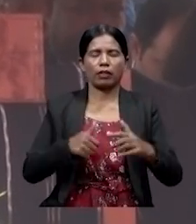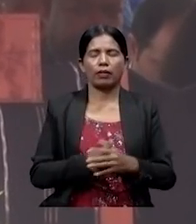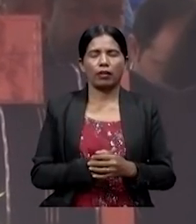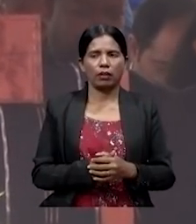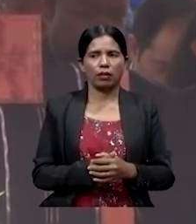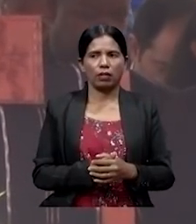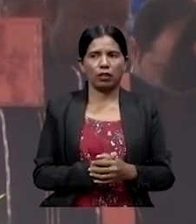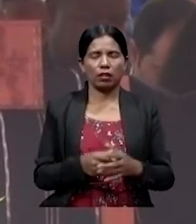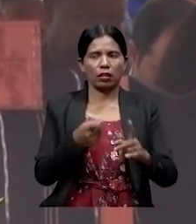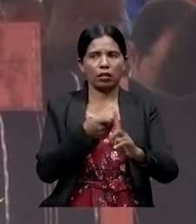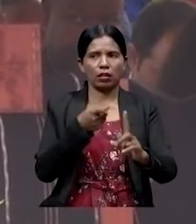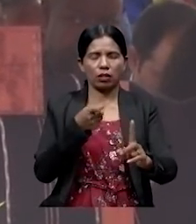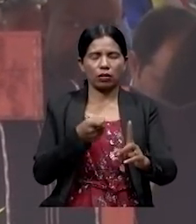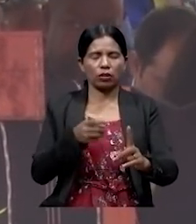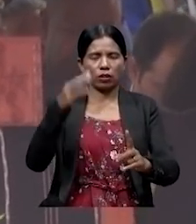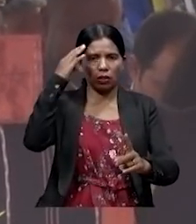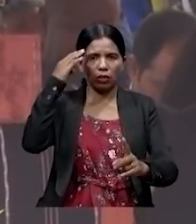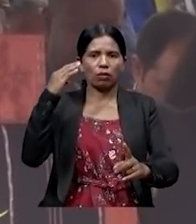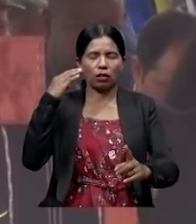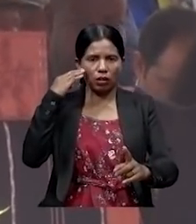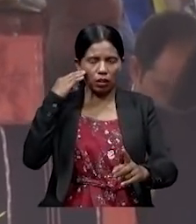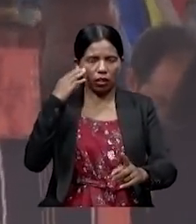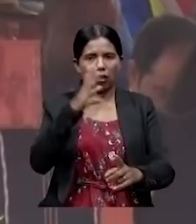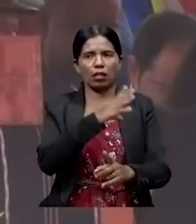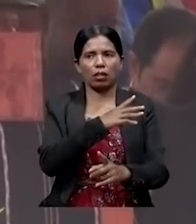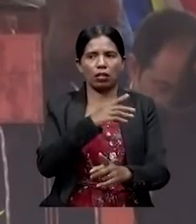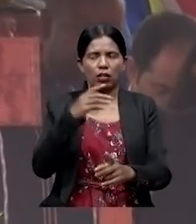enviado fosse Coreia do Sul, fosse